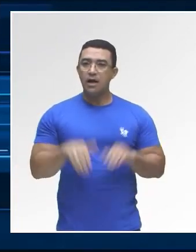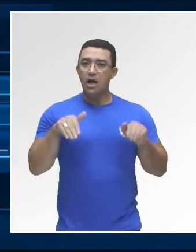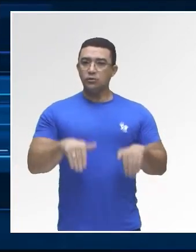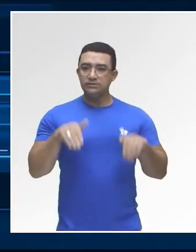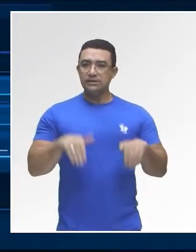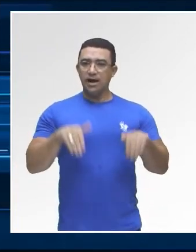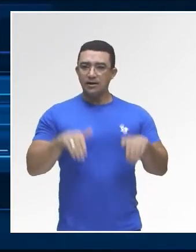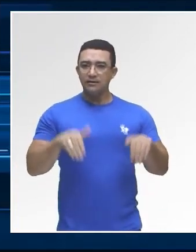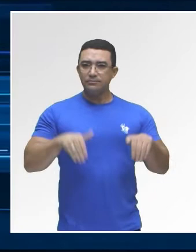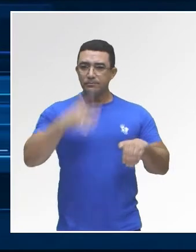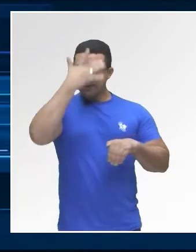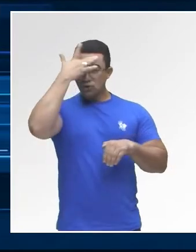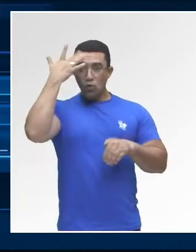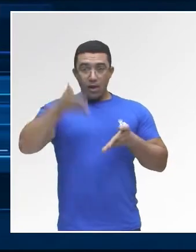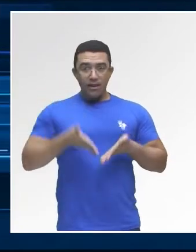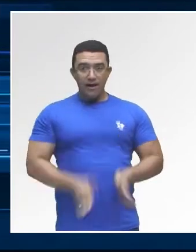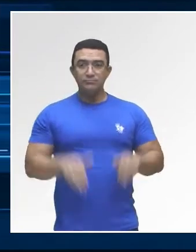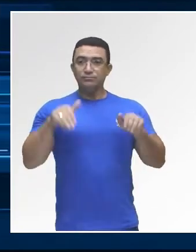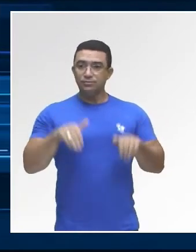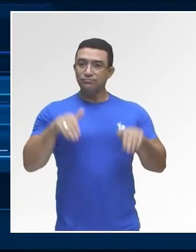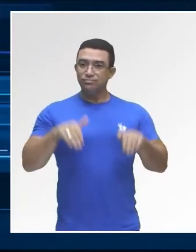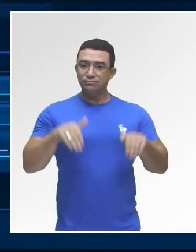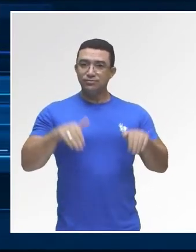Australia, Australian.